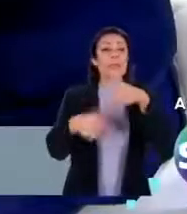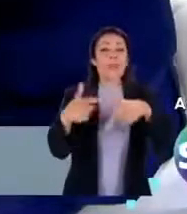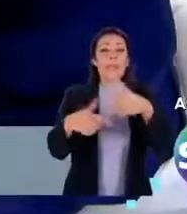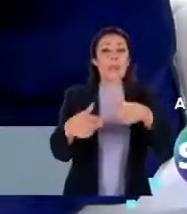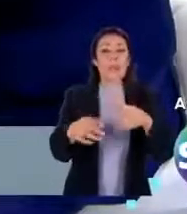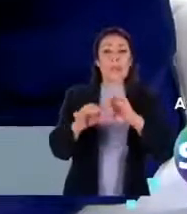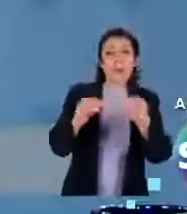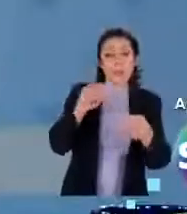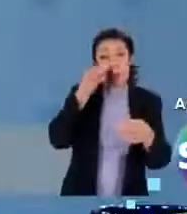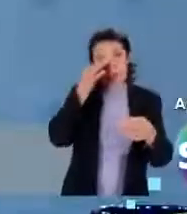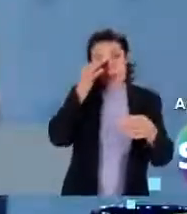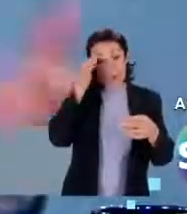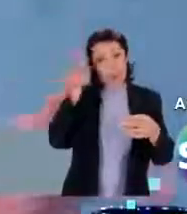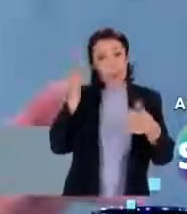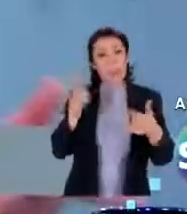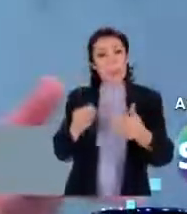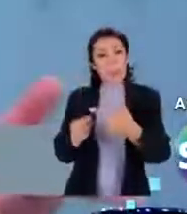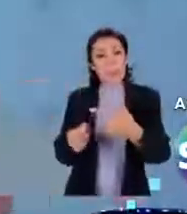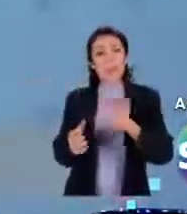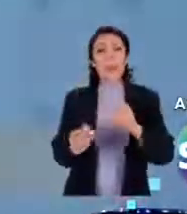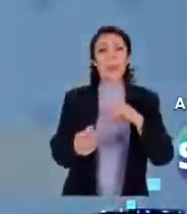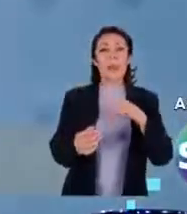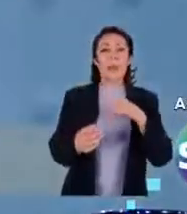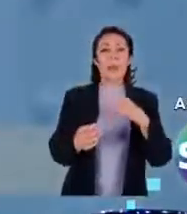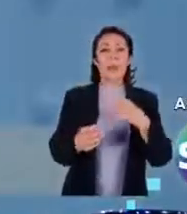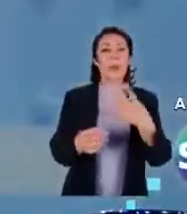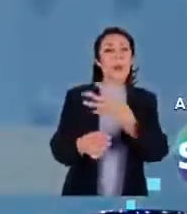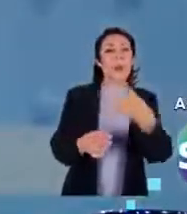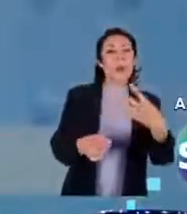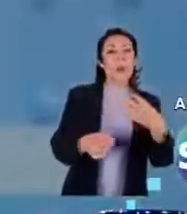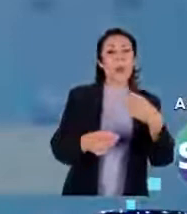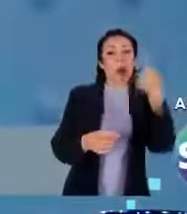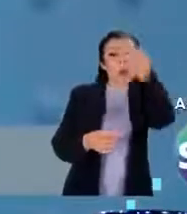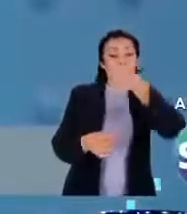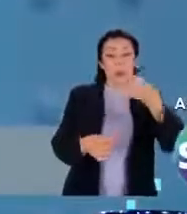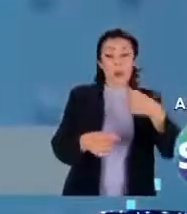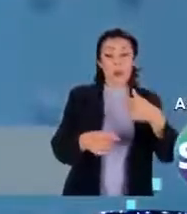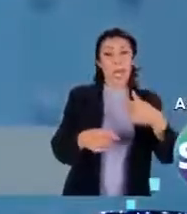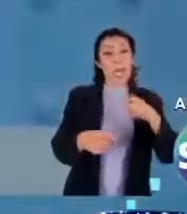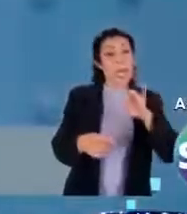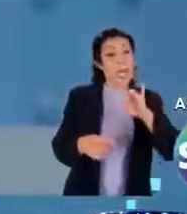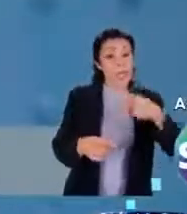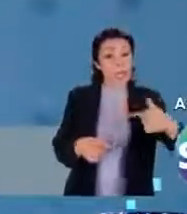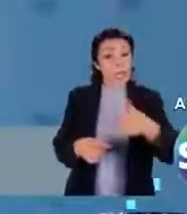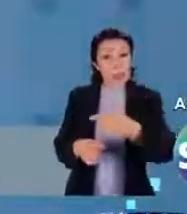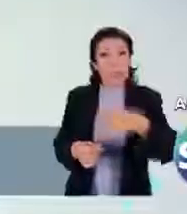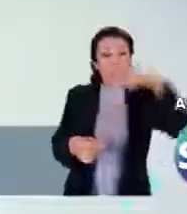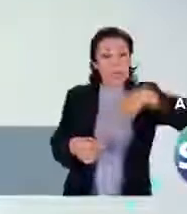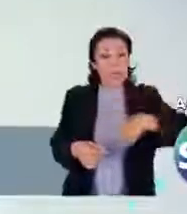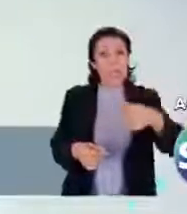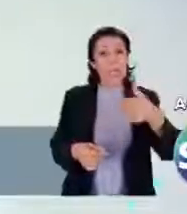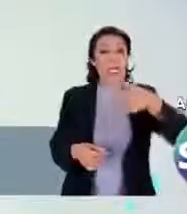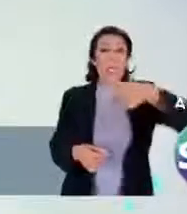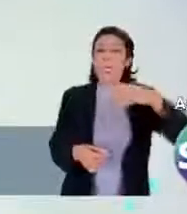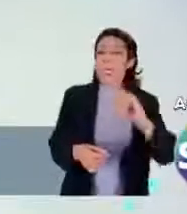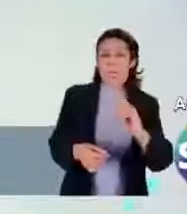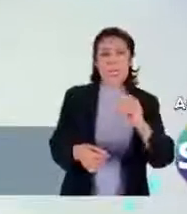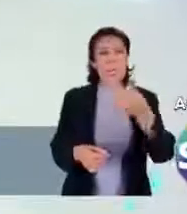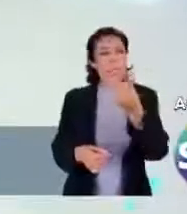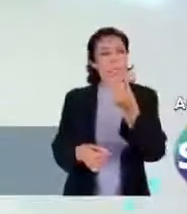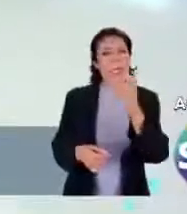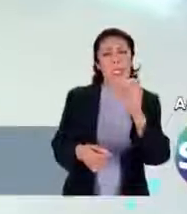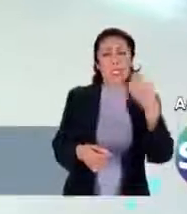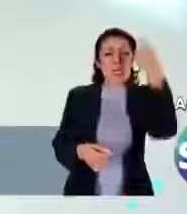assim umas semanas uma jornada de semanal enquanto a lei manda o trabalhador trabalhar 44 horas nosso povo tá trabalhando 60 70 horas sem o dia do domingo